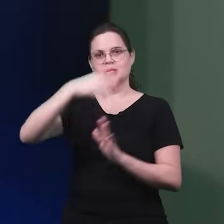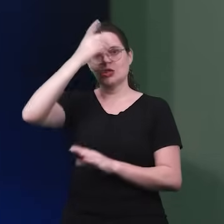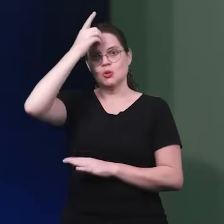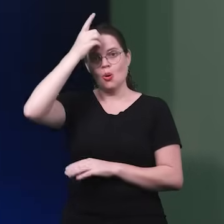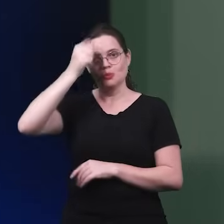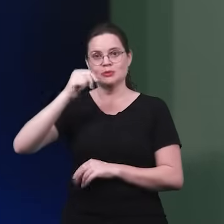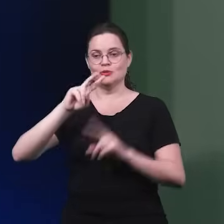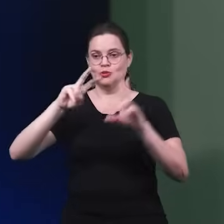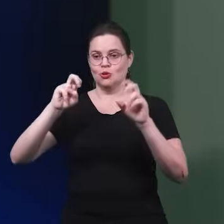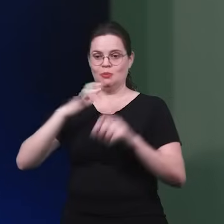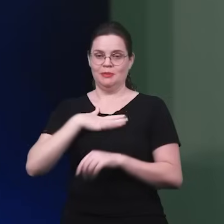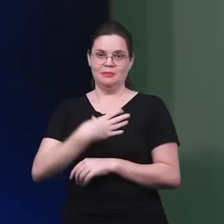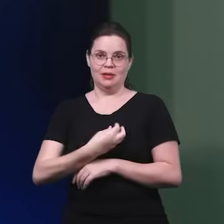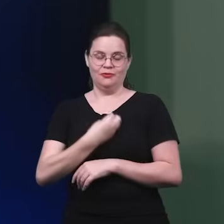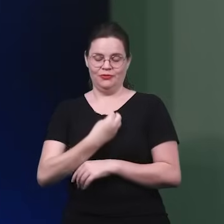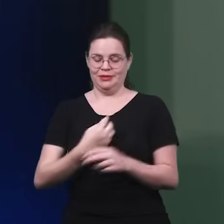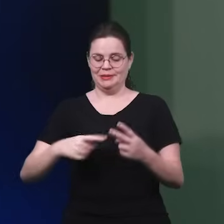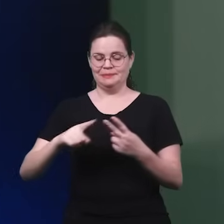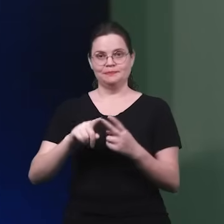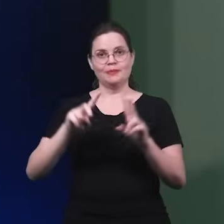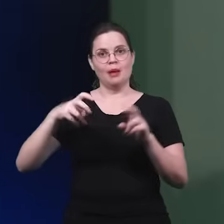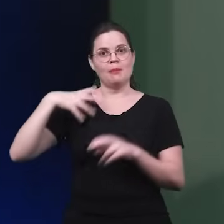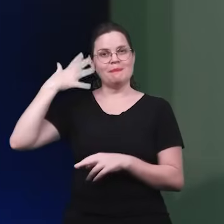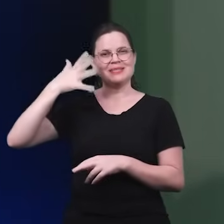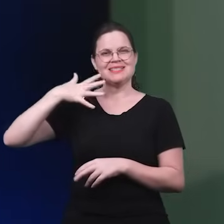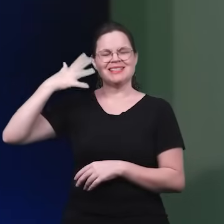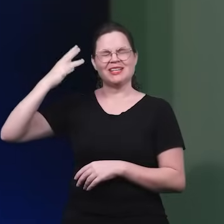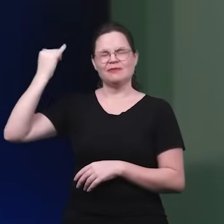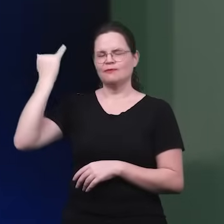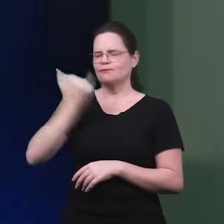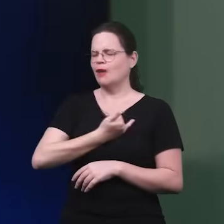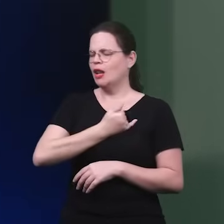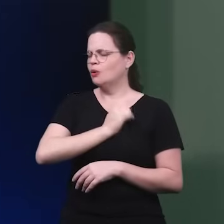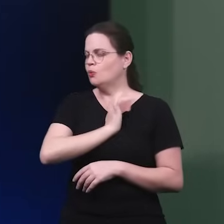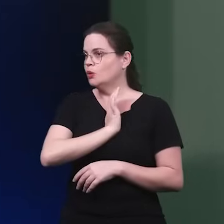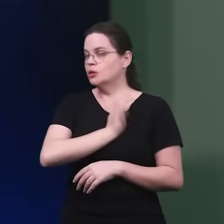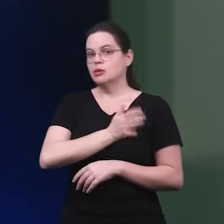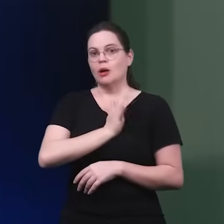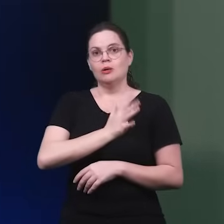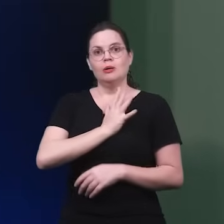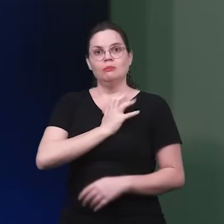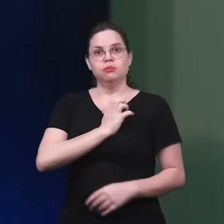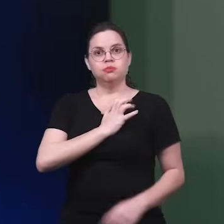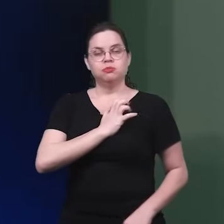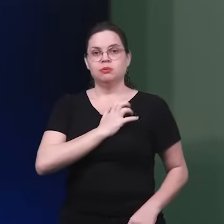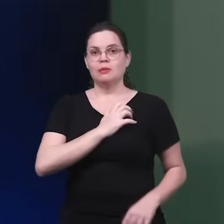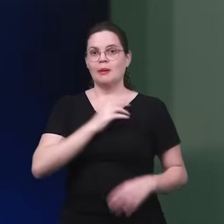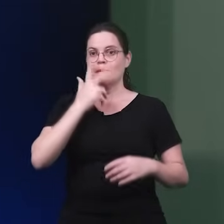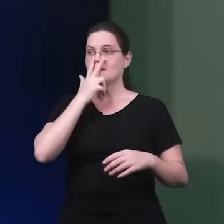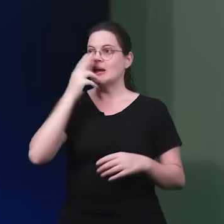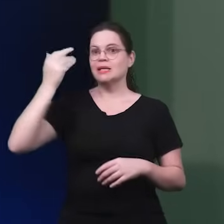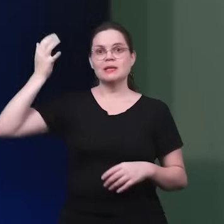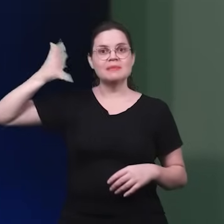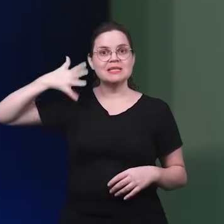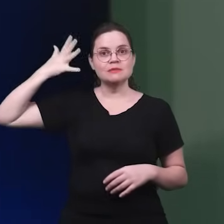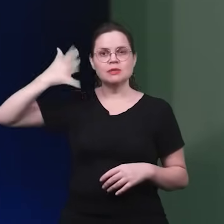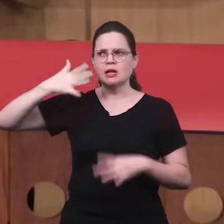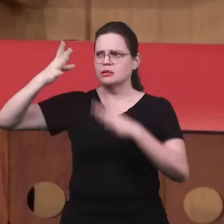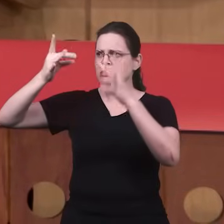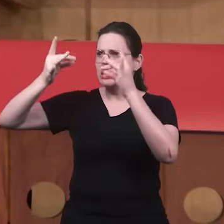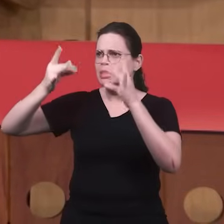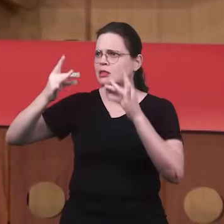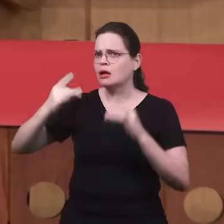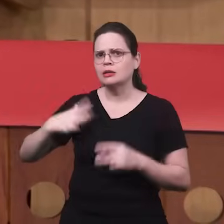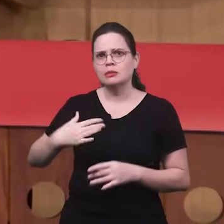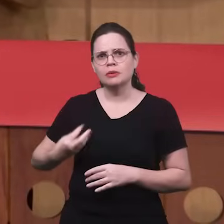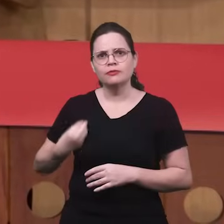dom espiritual que foi entregue, é uma mensagem poderosa que você viu no culto, que falou toda a sua vida. É um evangelista que te